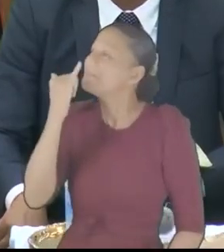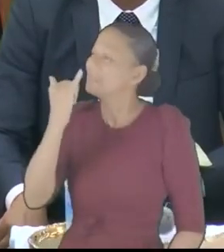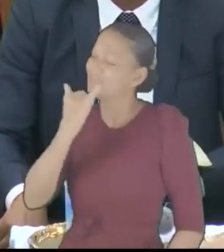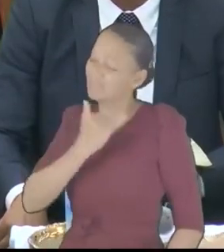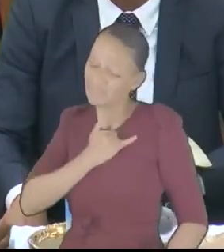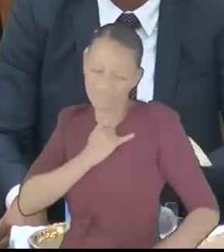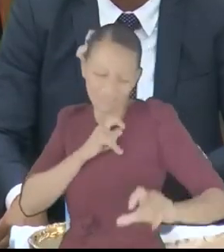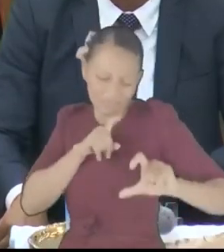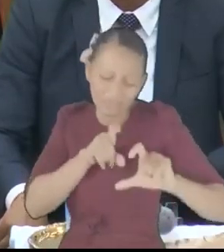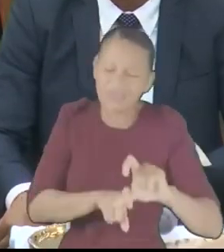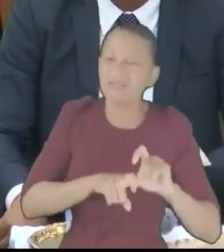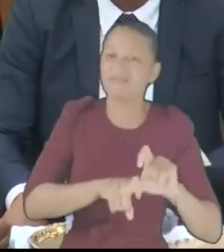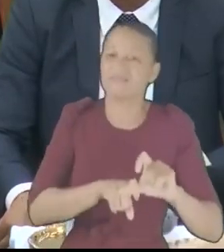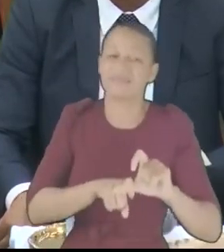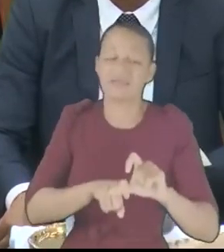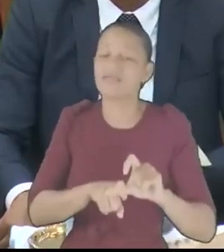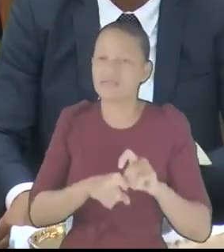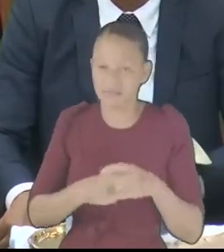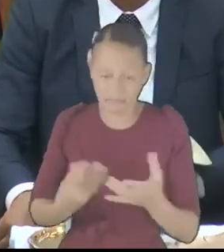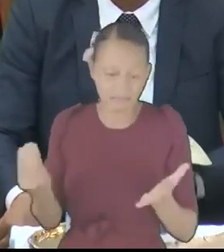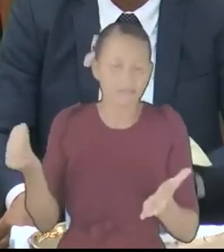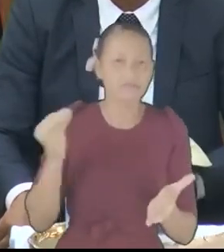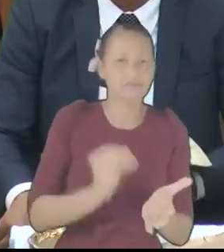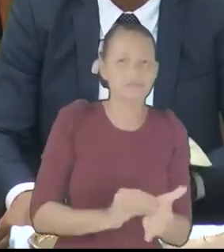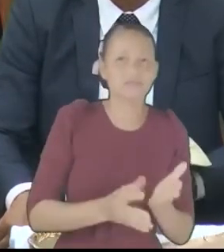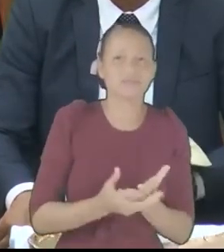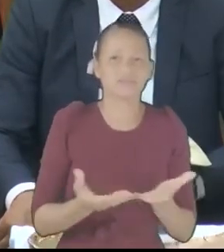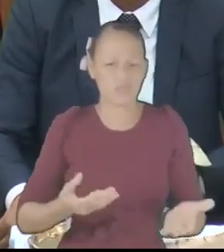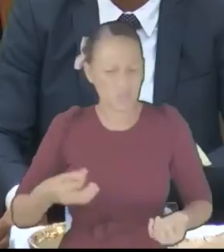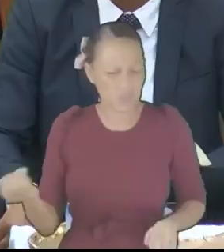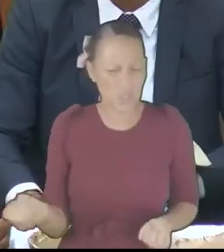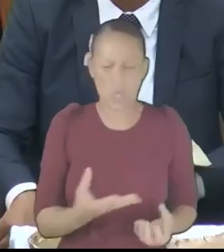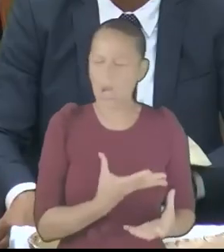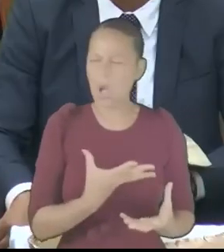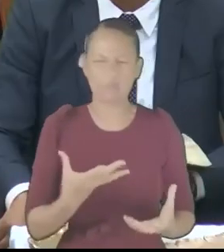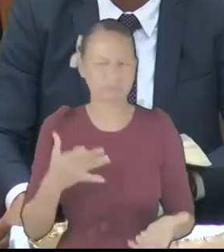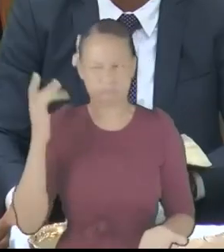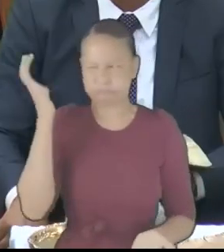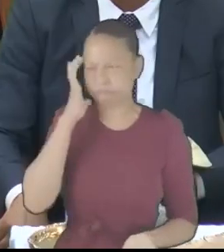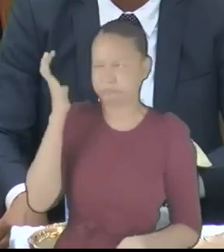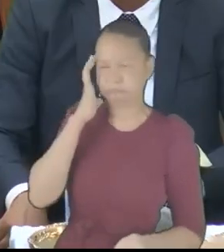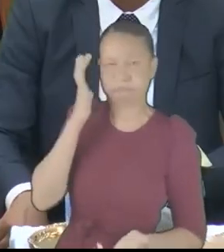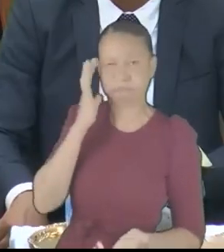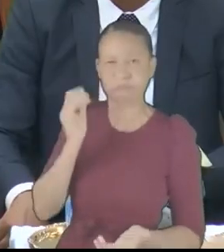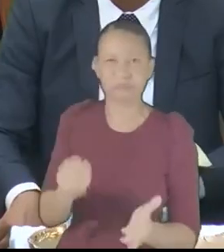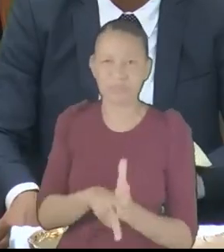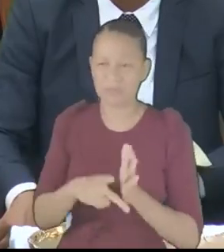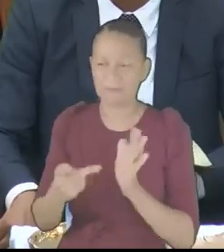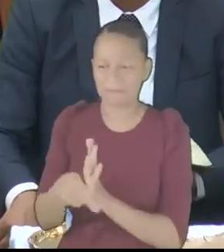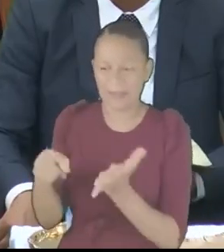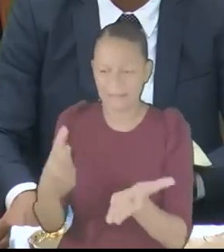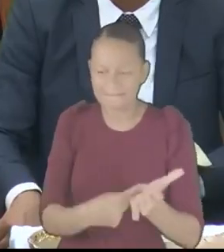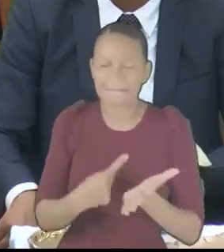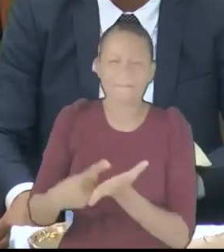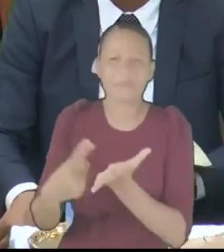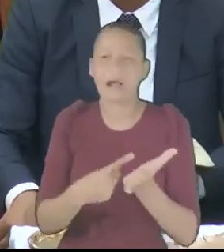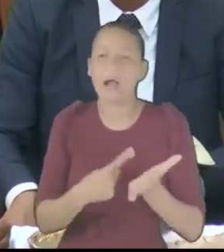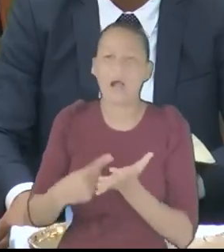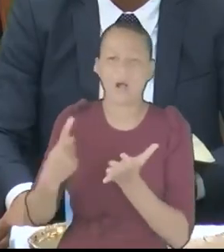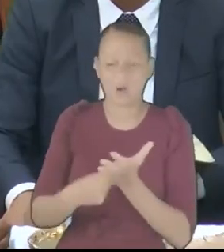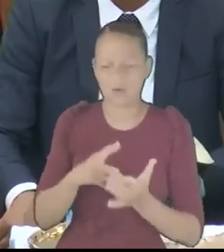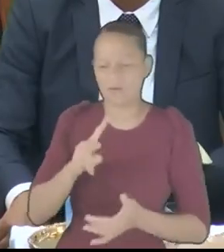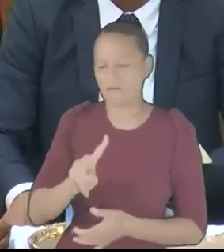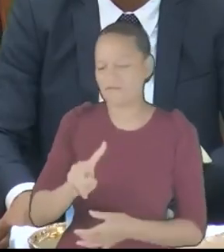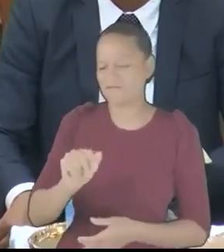nossas dívidas, é isso que está no Pai Nosso. Esse Pai Nosso moderno foi o Concílio Vaticano II que fez